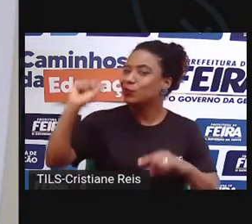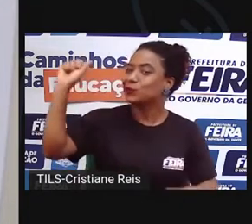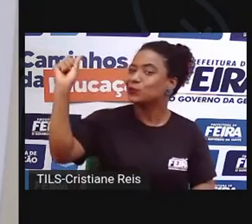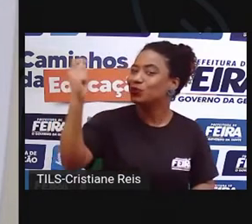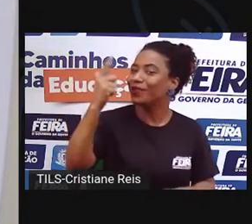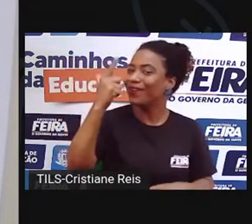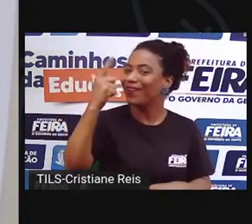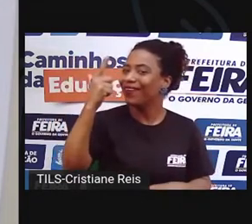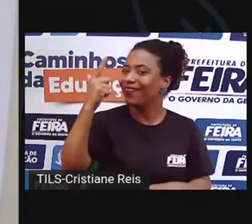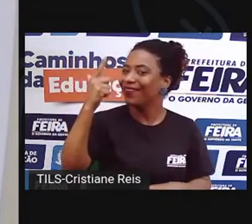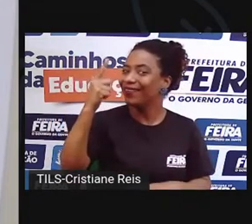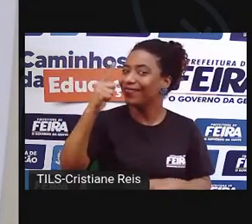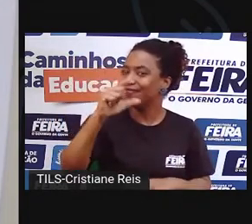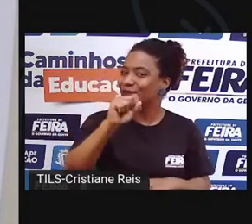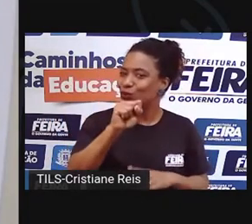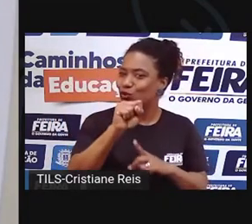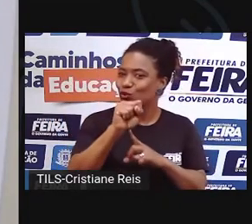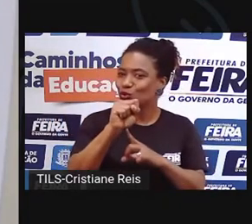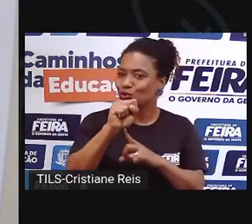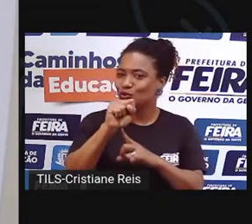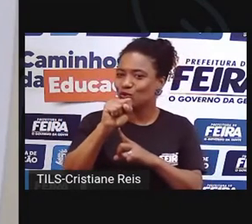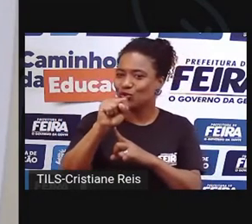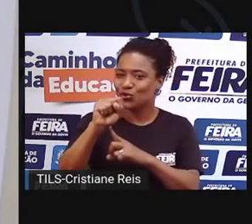letra. Sol.